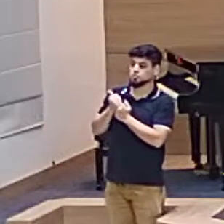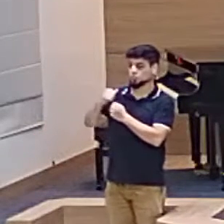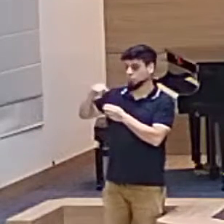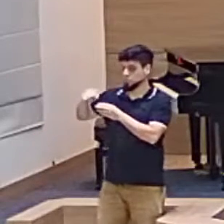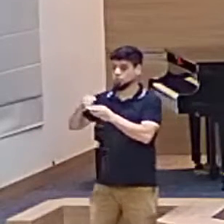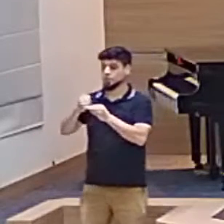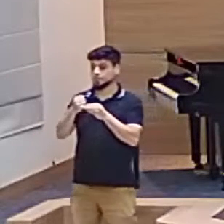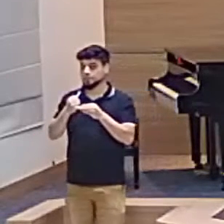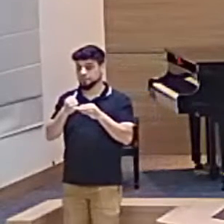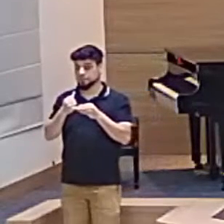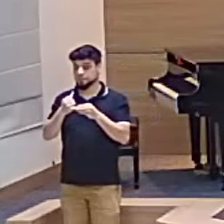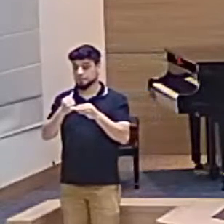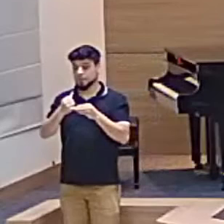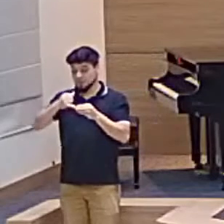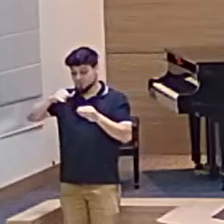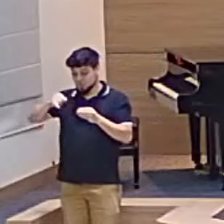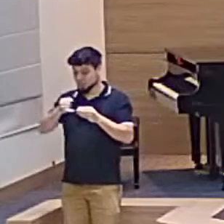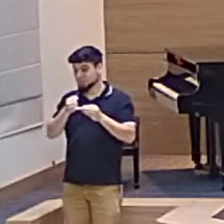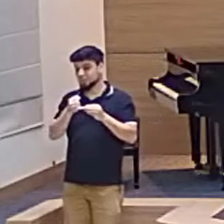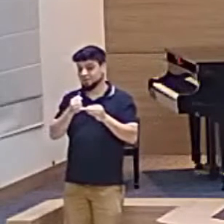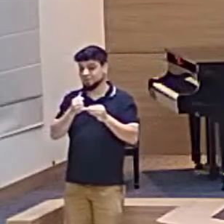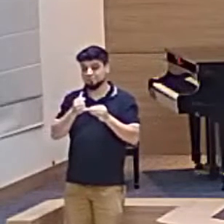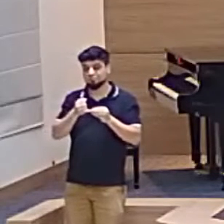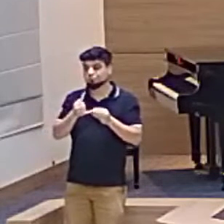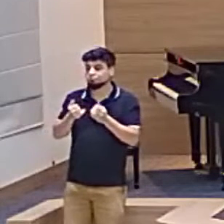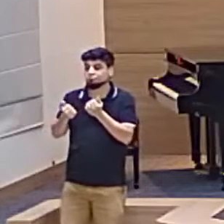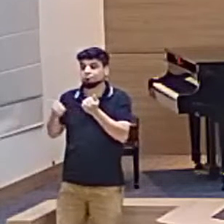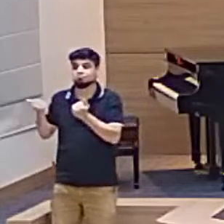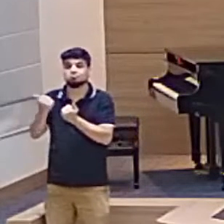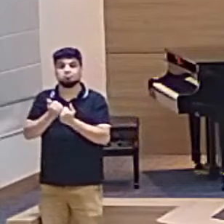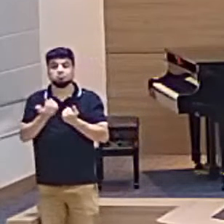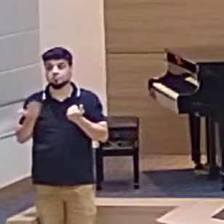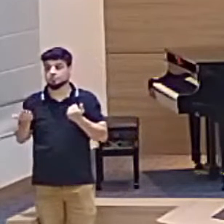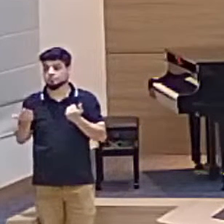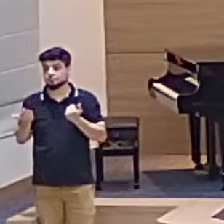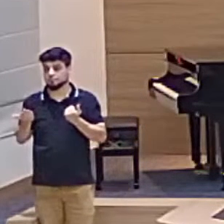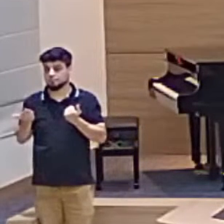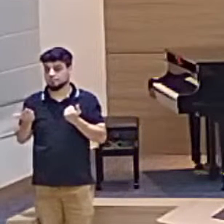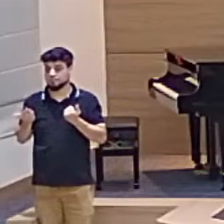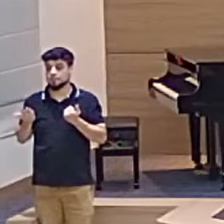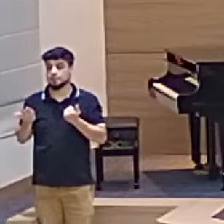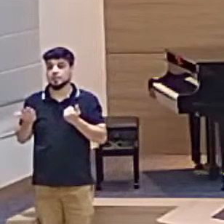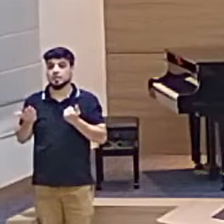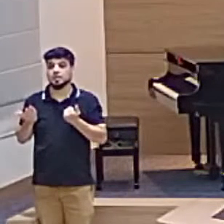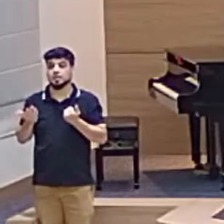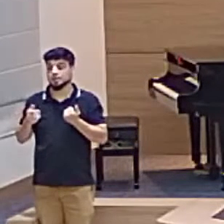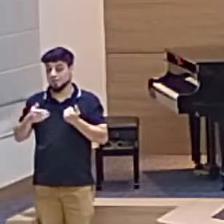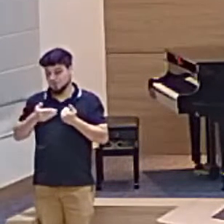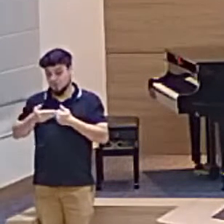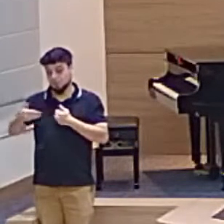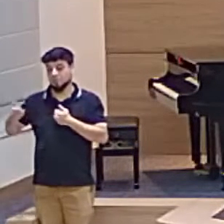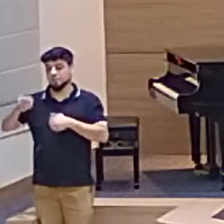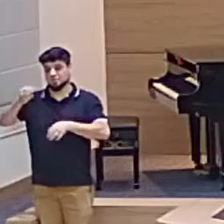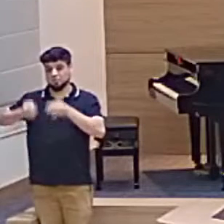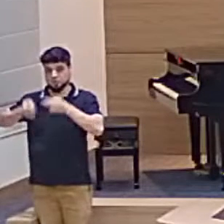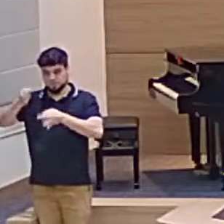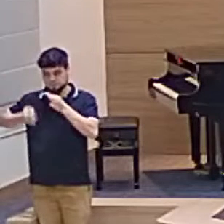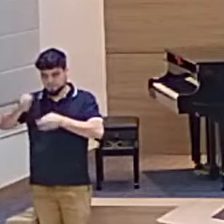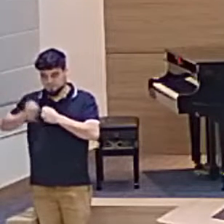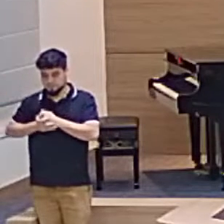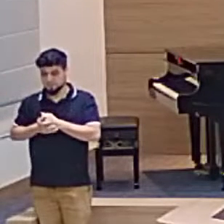aqui há um grande perigo Capítulo 2 do Livro de Juízes no Versículo 6 em diante é a sequência do